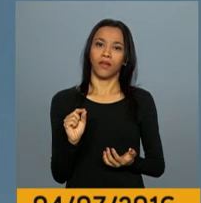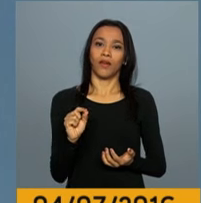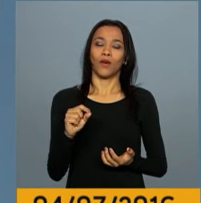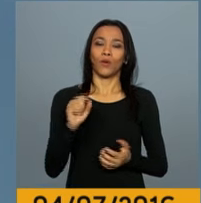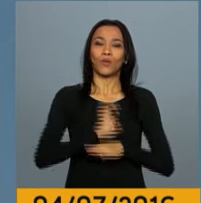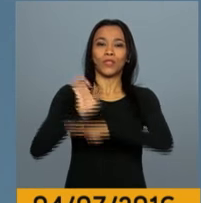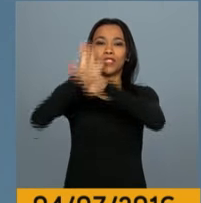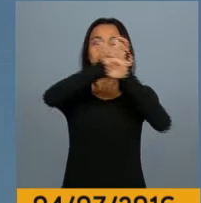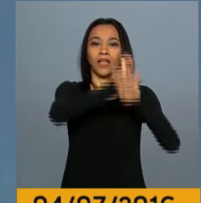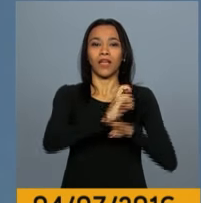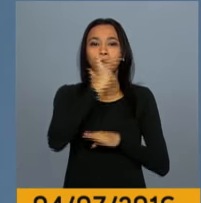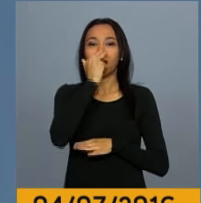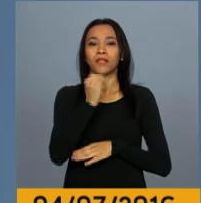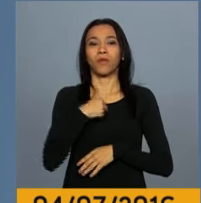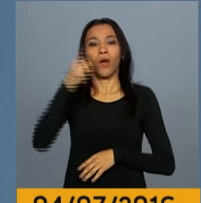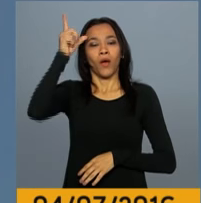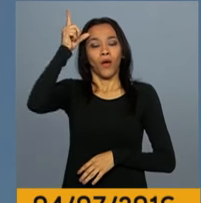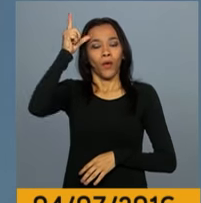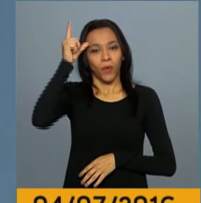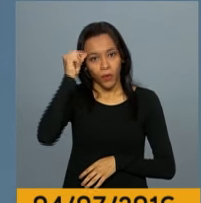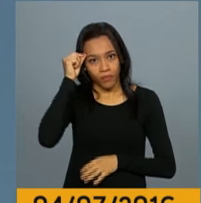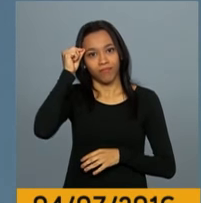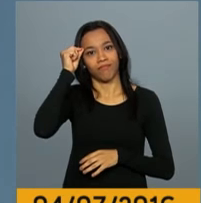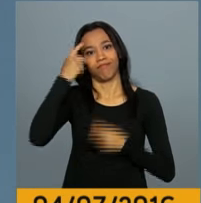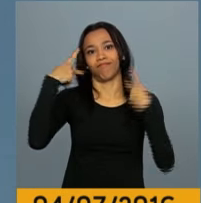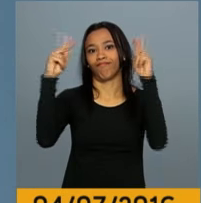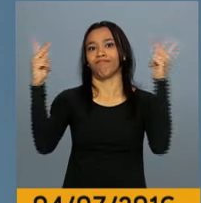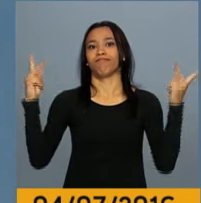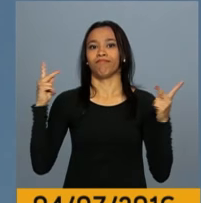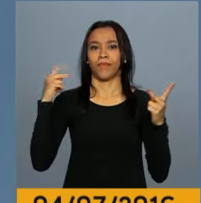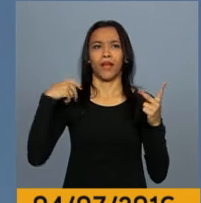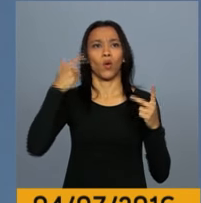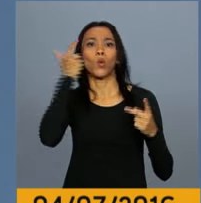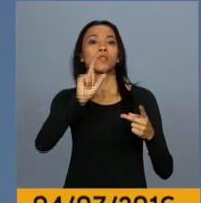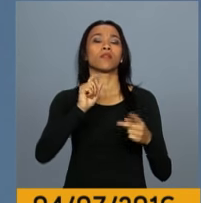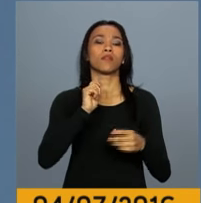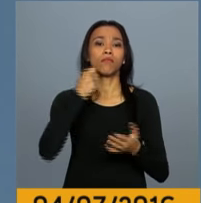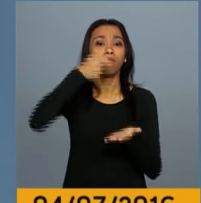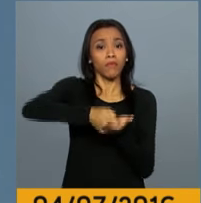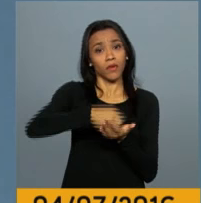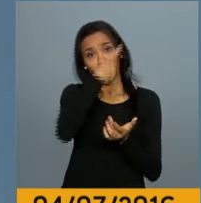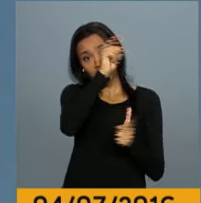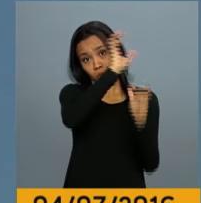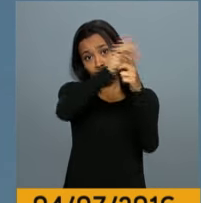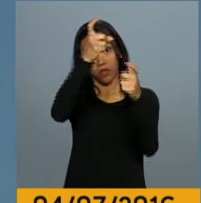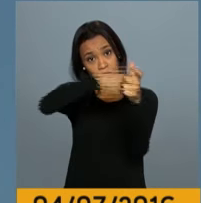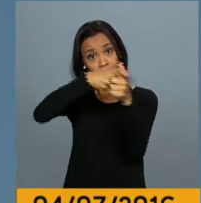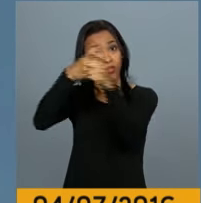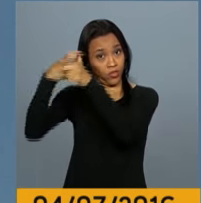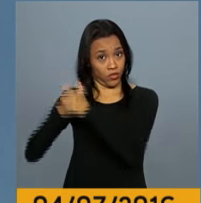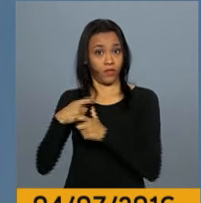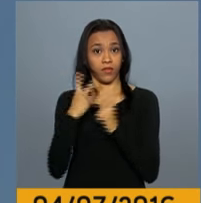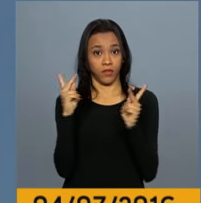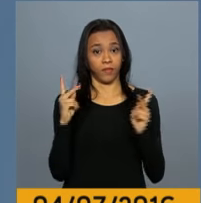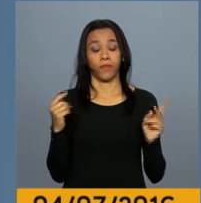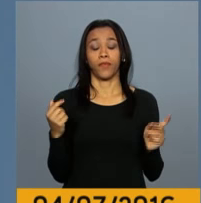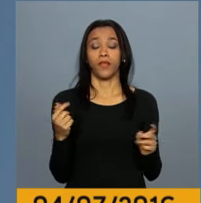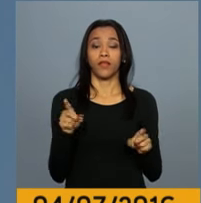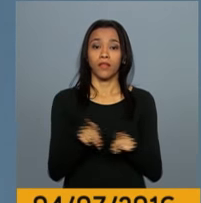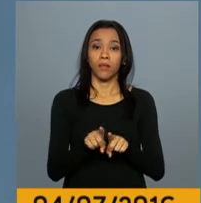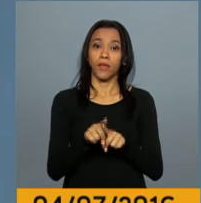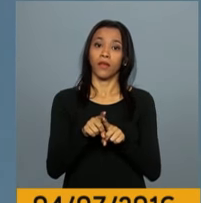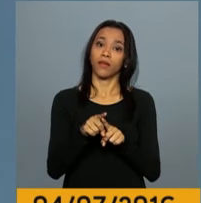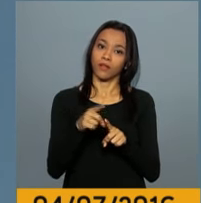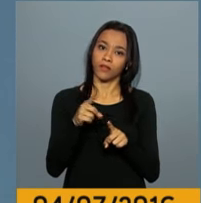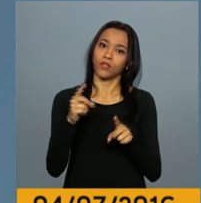respiro fundamental para os Estados brasileiros. Mas fizemos mais. Como contrapartida, e unanimemente